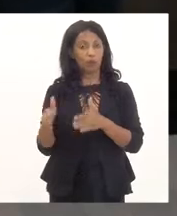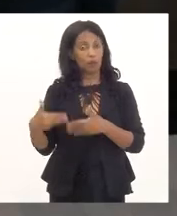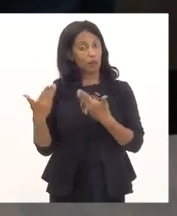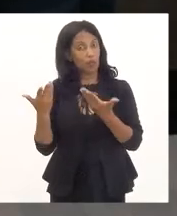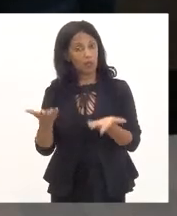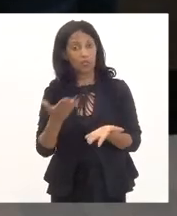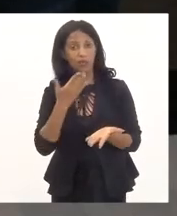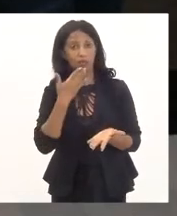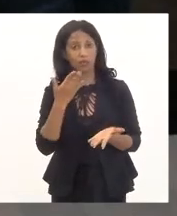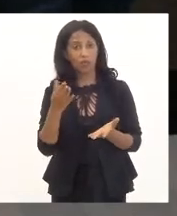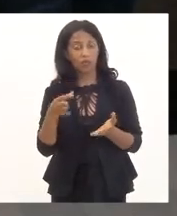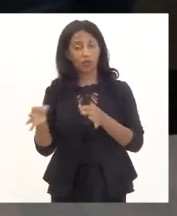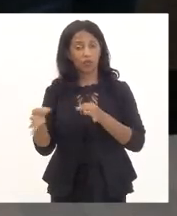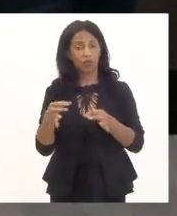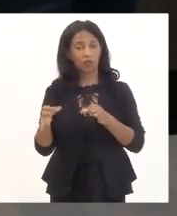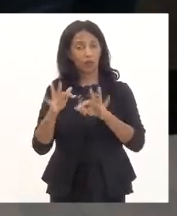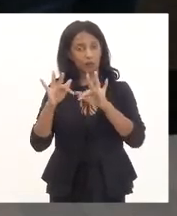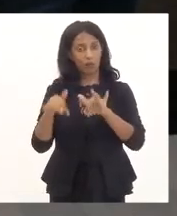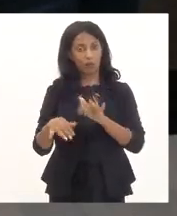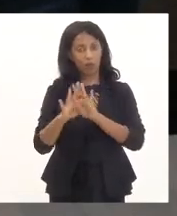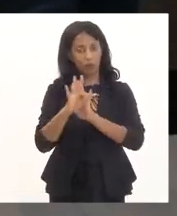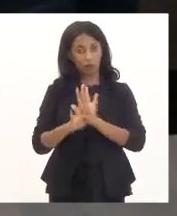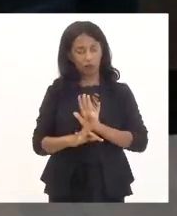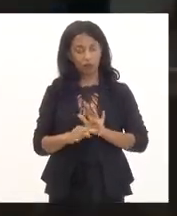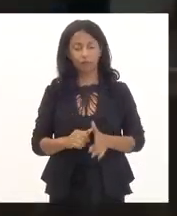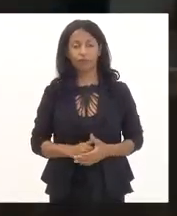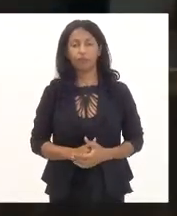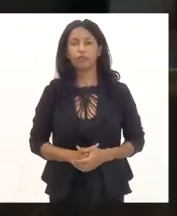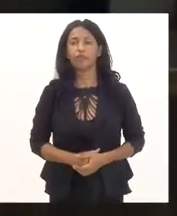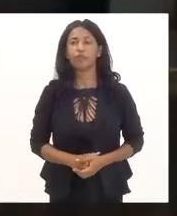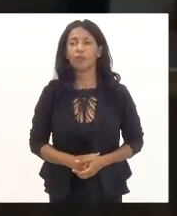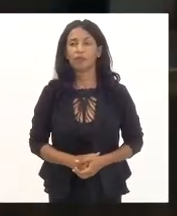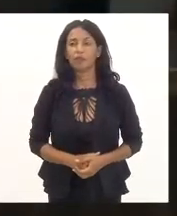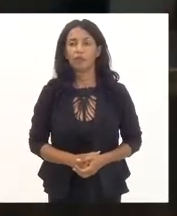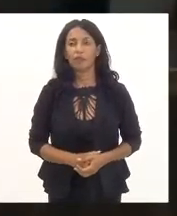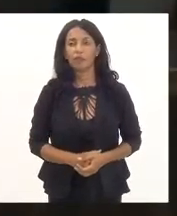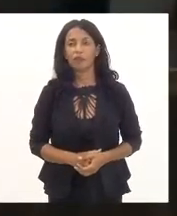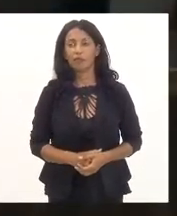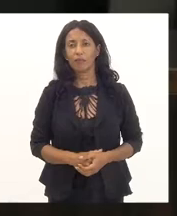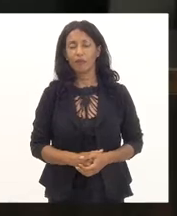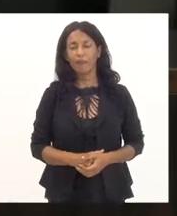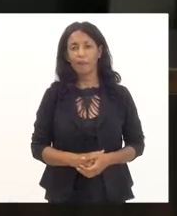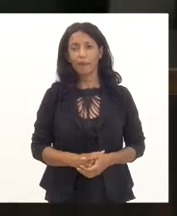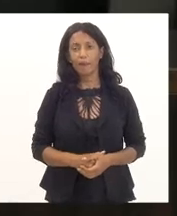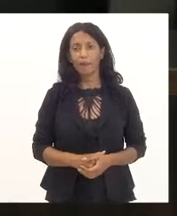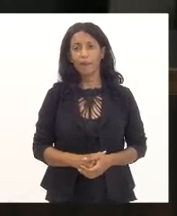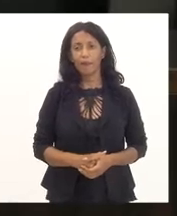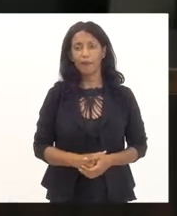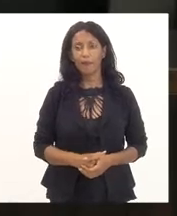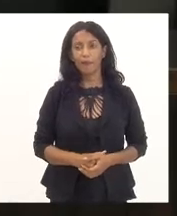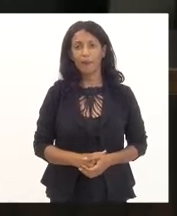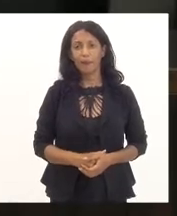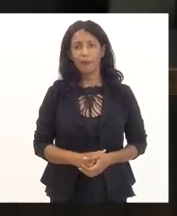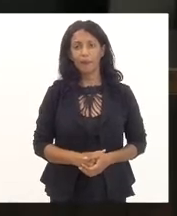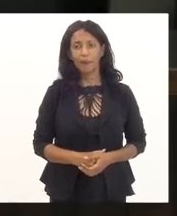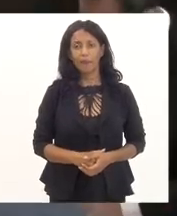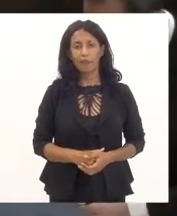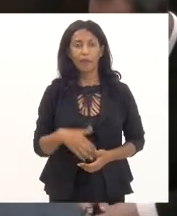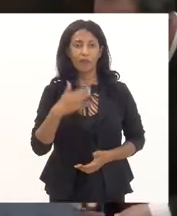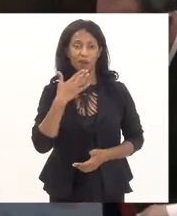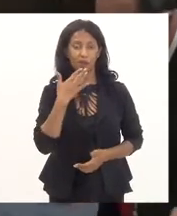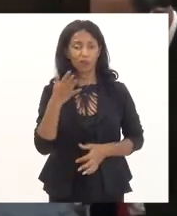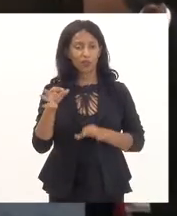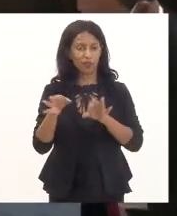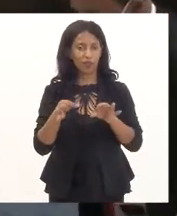sim pedir forma final. Presidência, defere pedido de Vossa Excelência? Não. Não, senhor presidente. Não, não foi feito pedido de forma final. Já podemos, então,